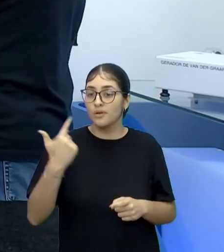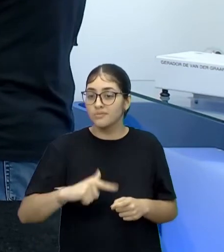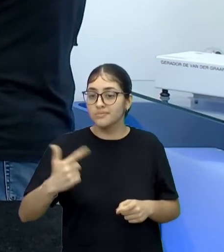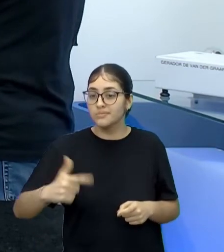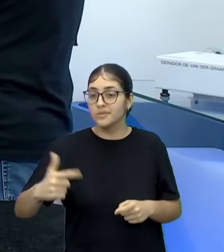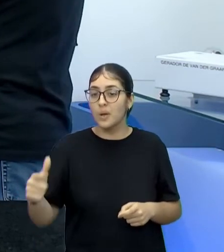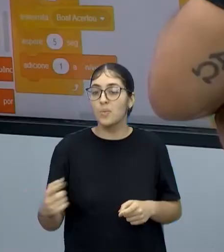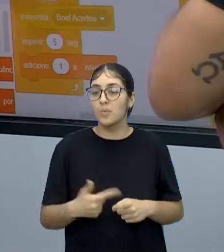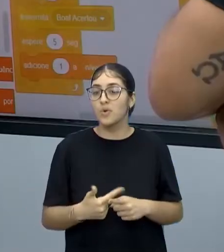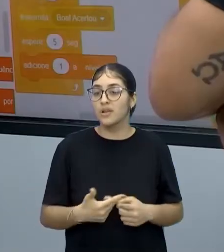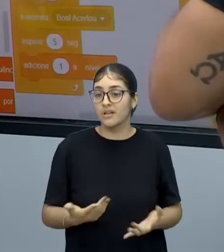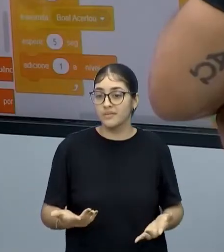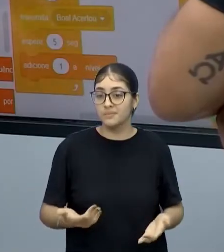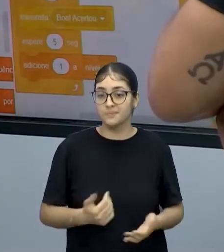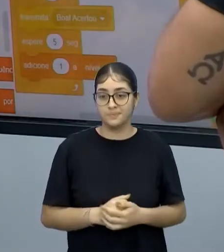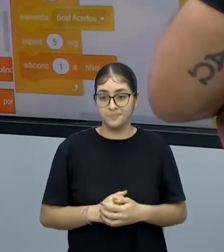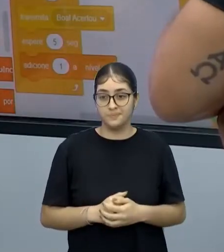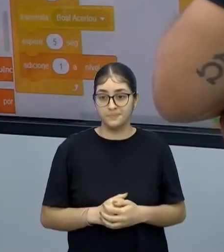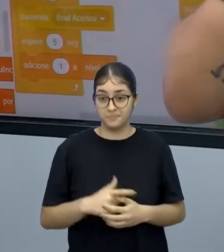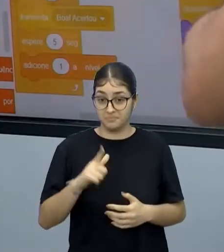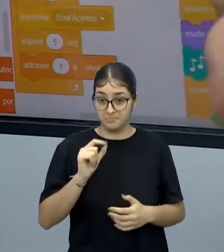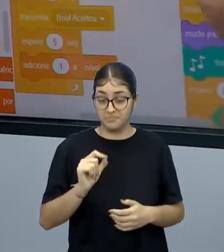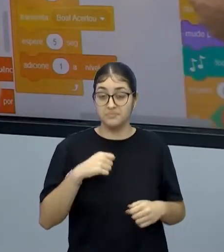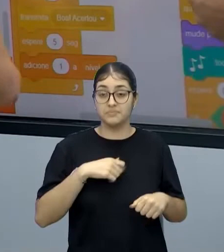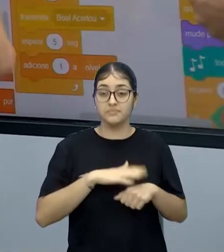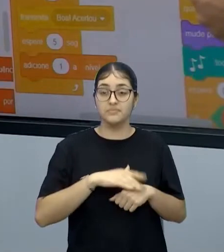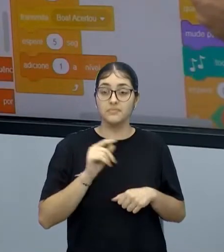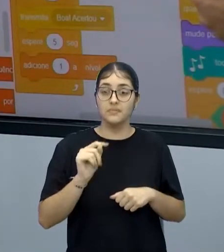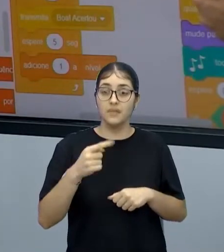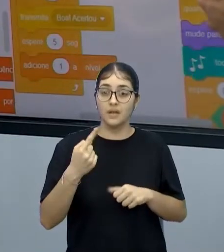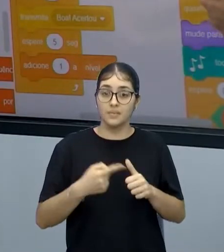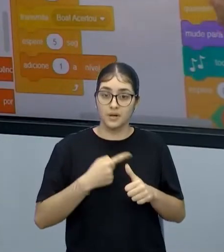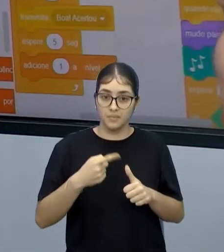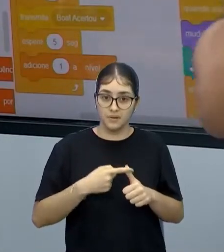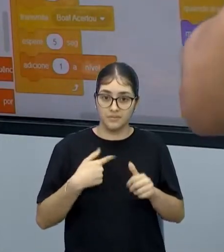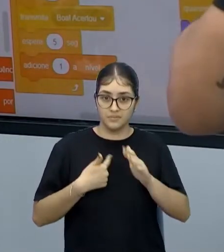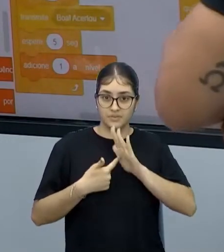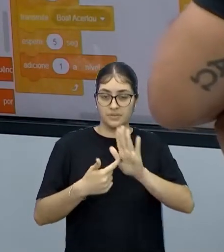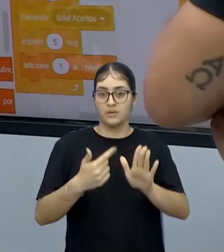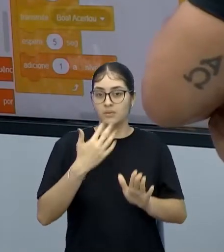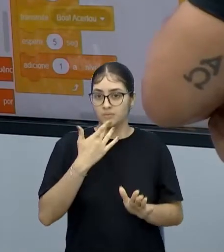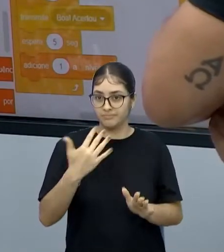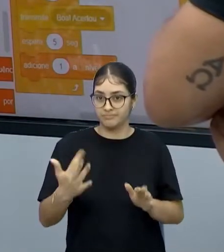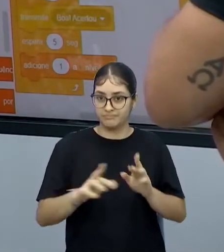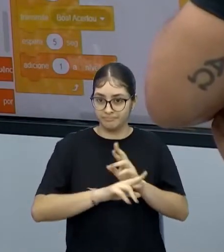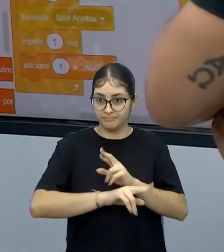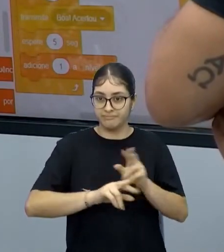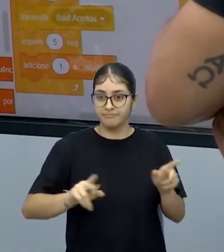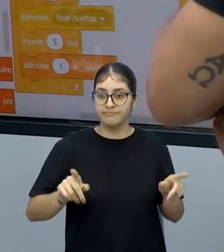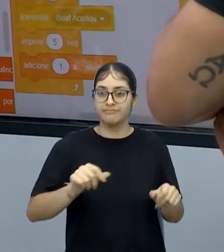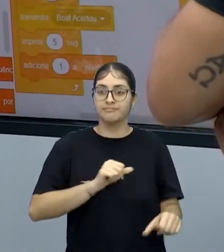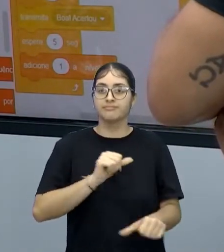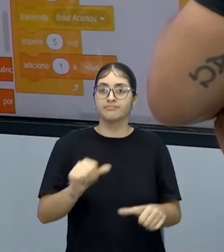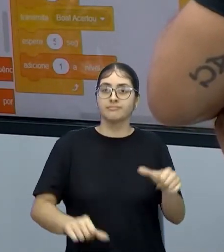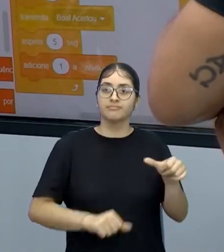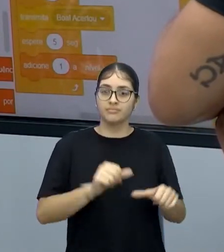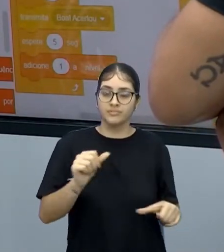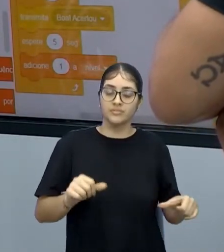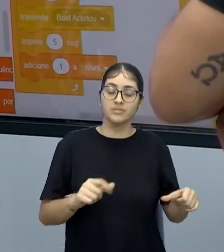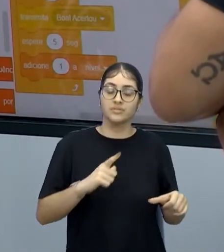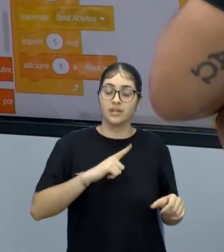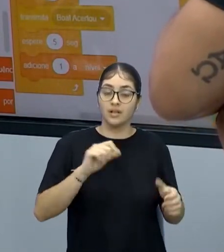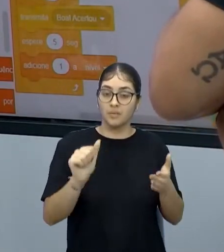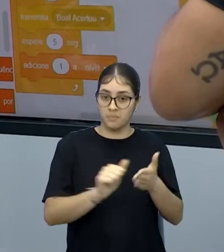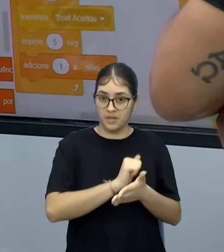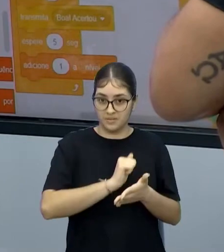vezes. Então, o que eu vou fazer? Olha o meu comando. Eu vou primeiro apresentar uma sequência de cores. Tá aqui, ó. Mude o nível, apague todos os itens da